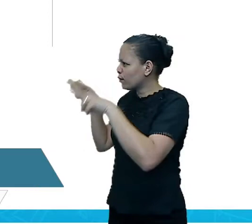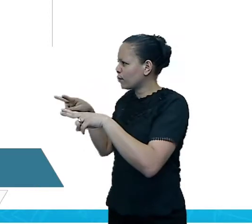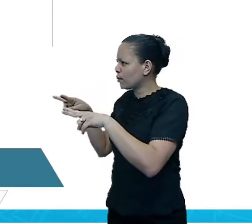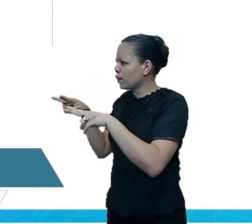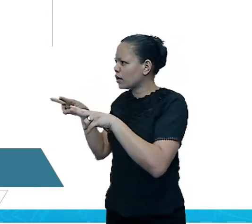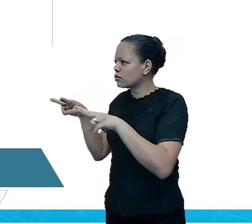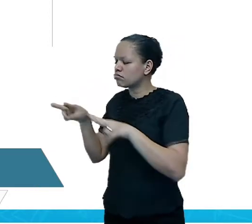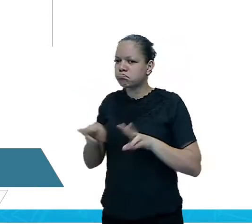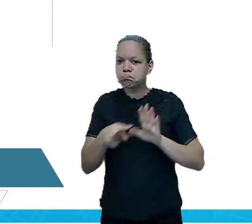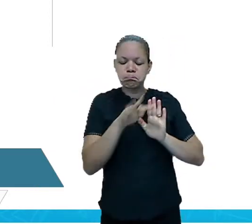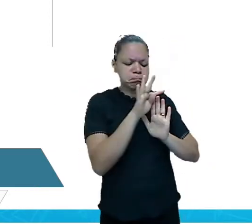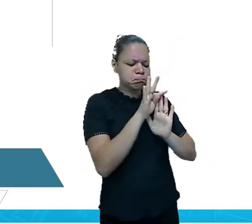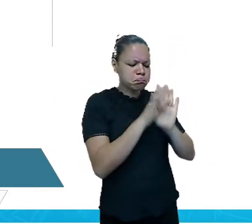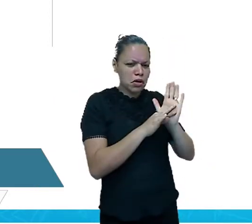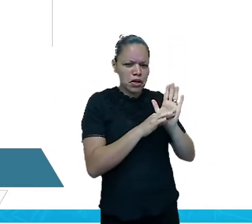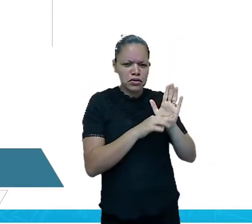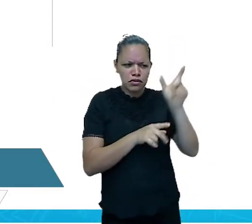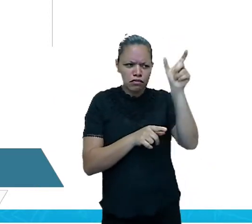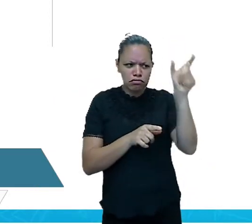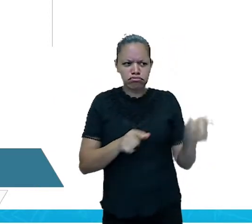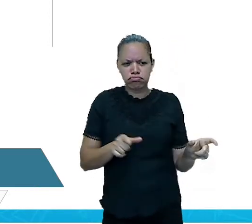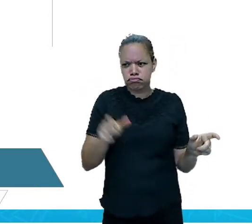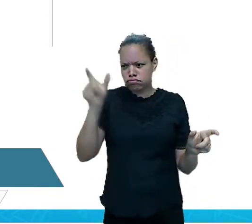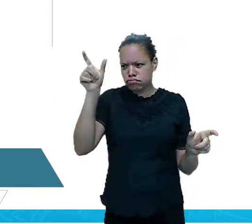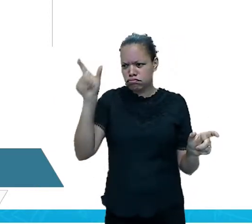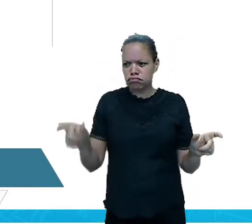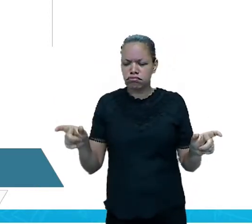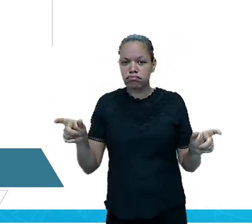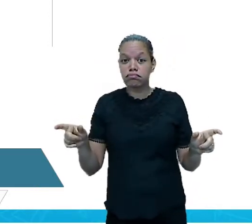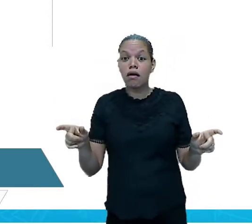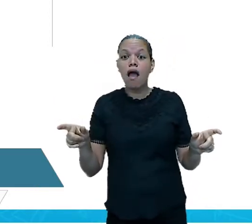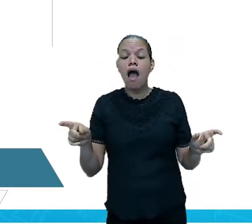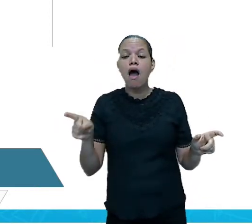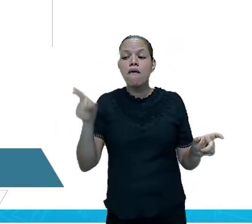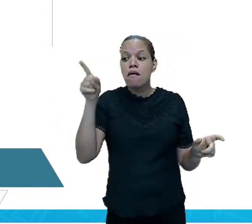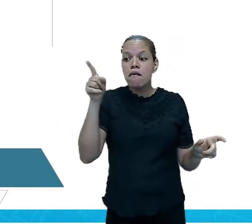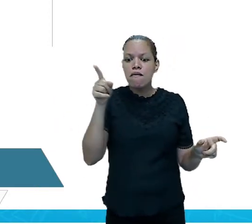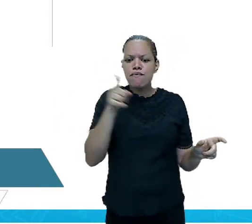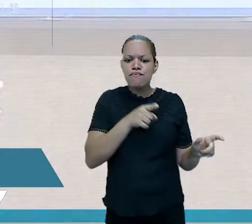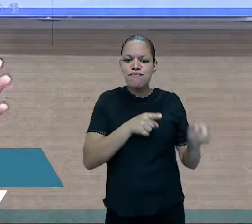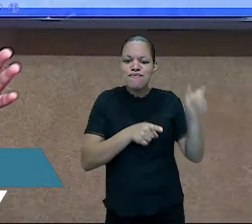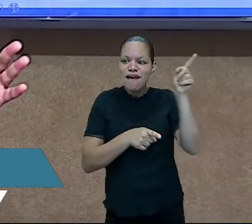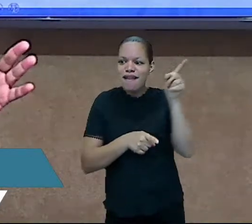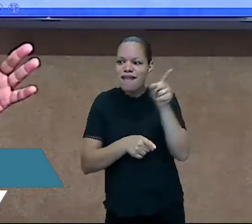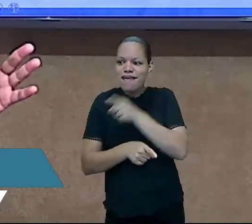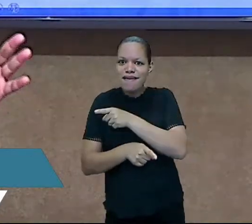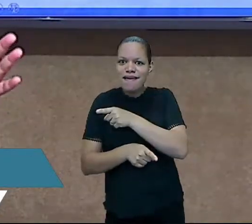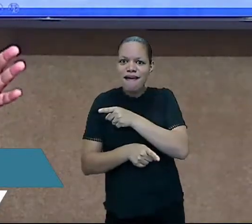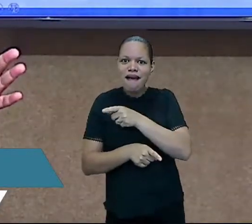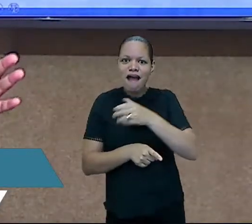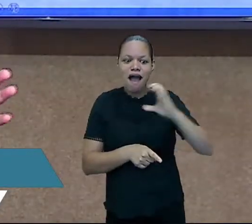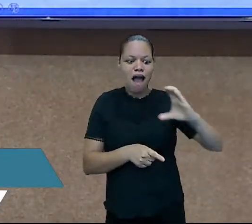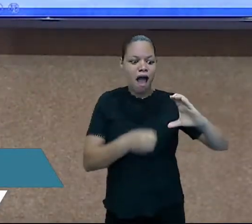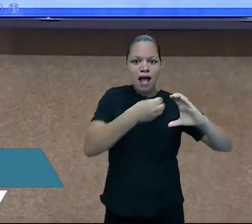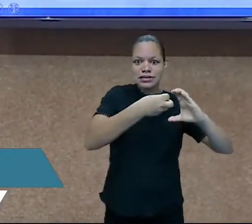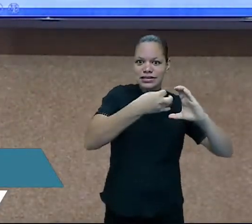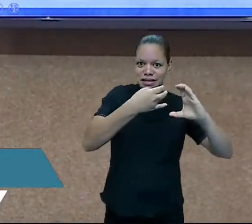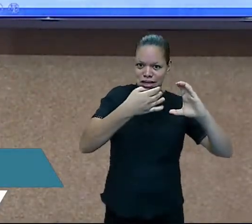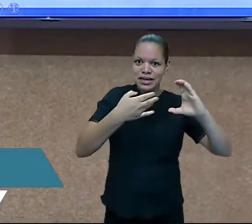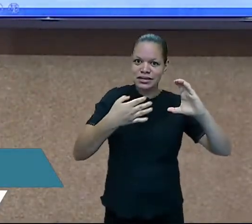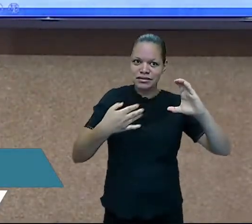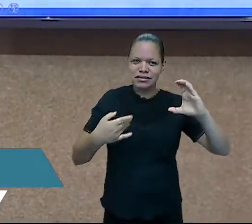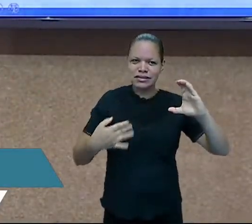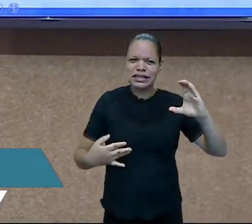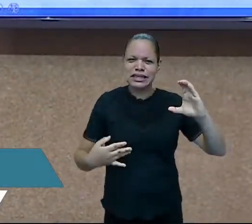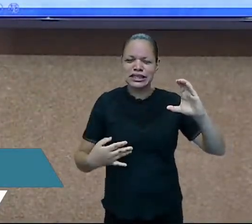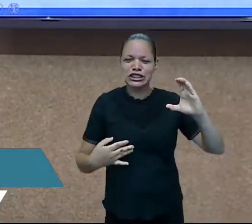Os adjetivos que está pedindo aqui na atividade 5 são características de acordo com o texto. Então, nós